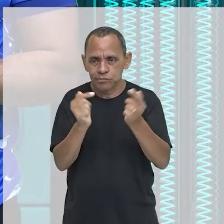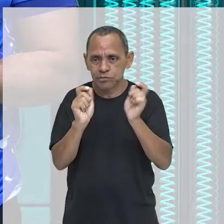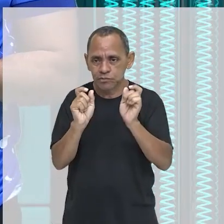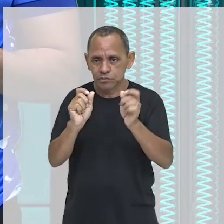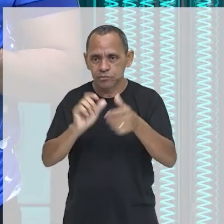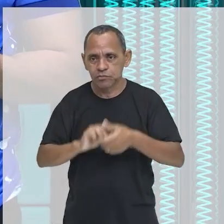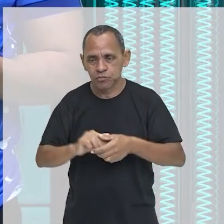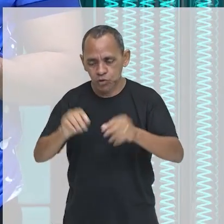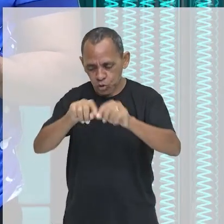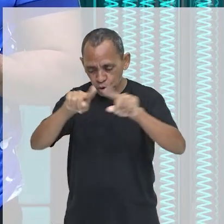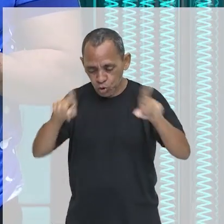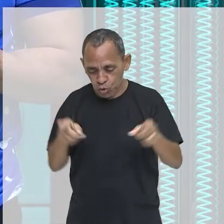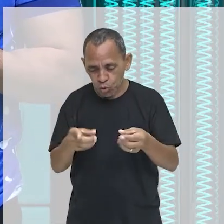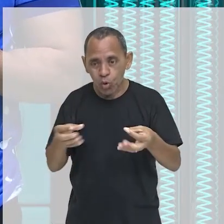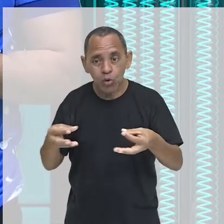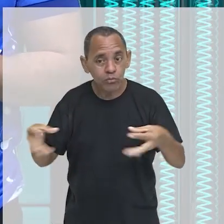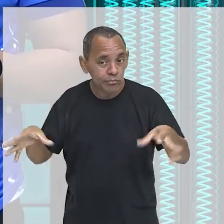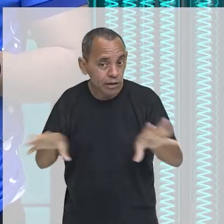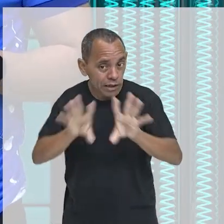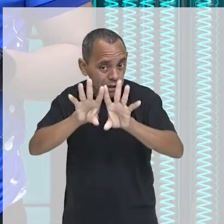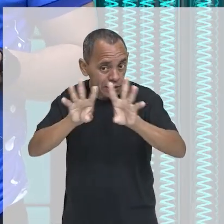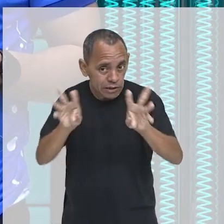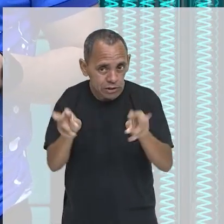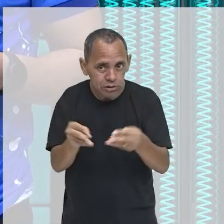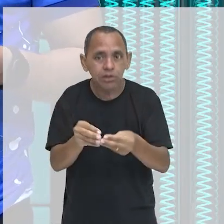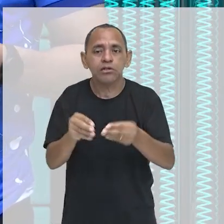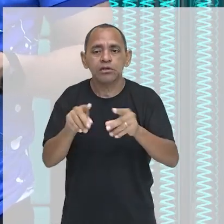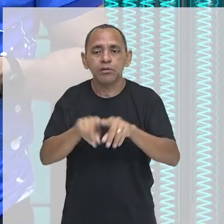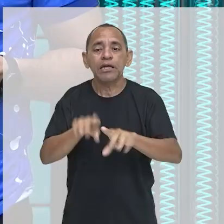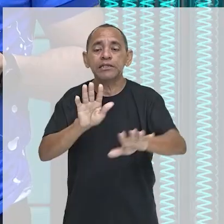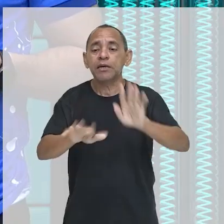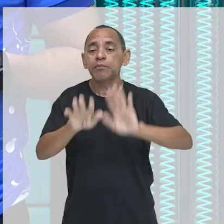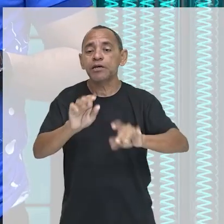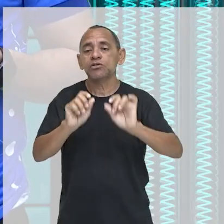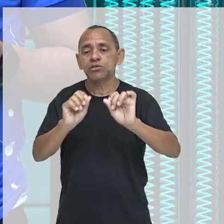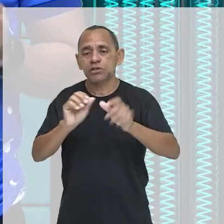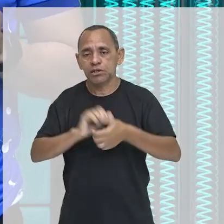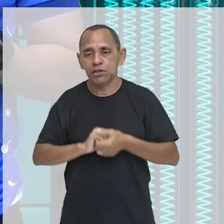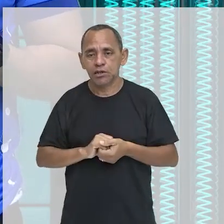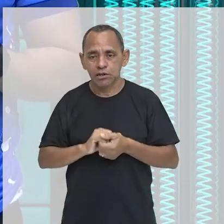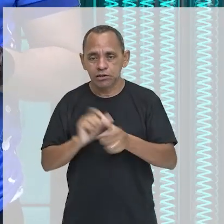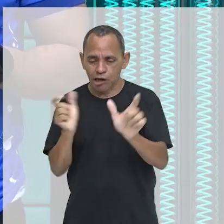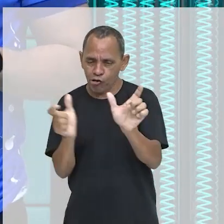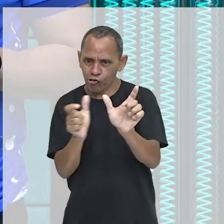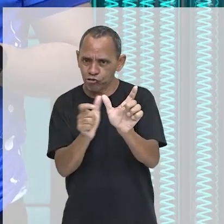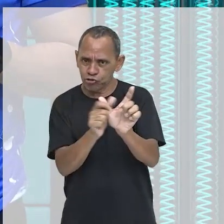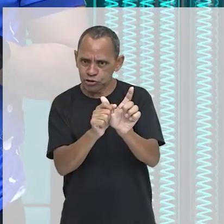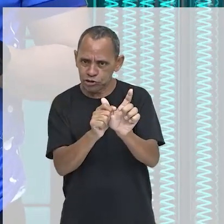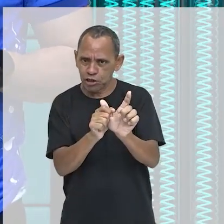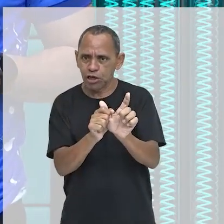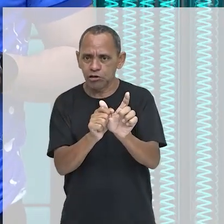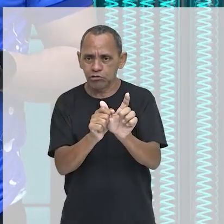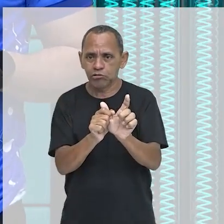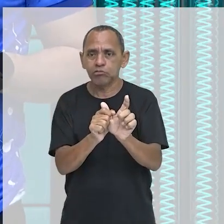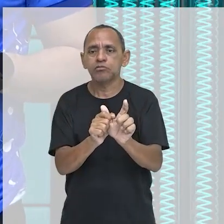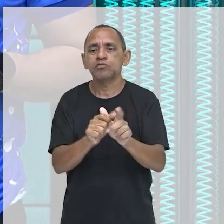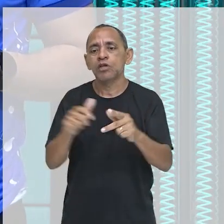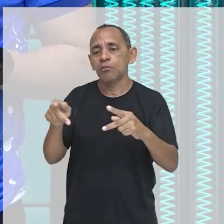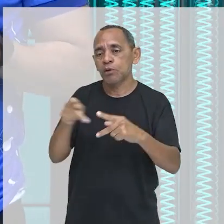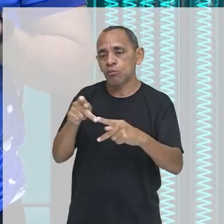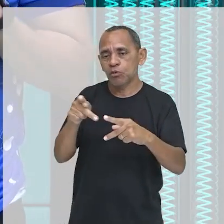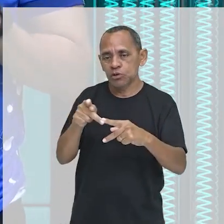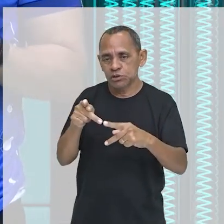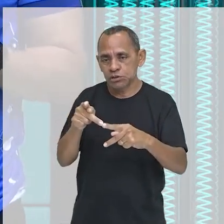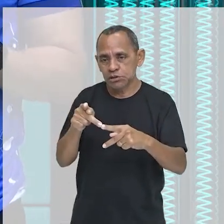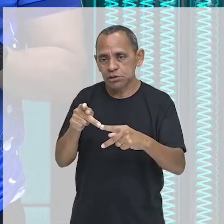causado ali, né? Fica dependendo, então, dessa conjunção, dessa preposição, sempre um elemento conectivo,